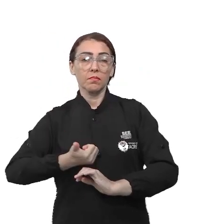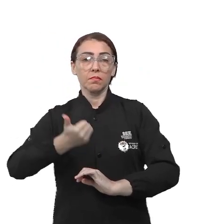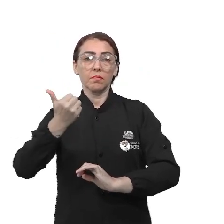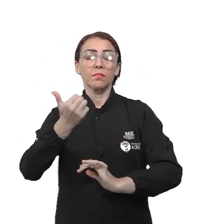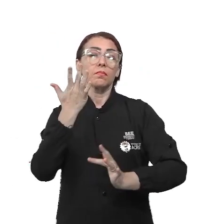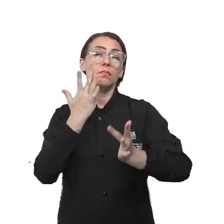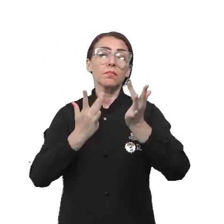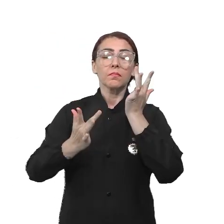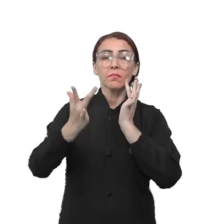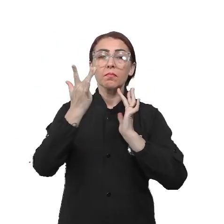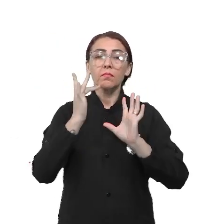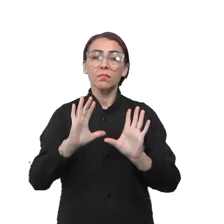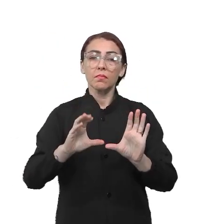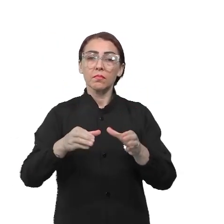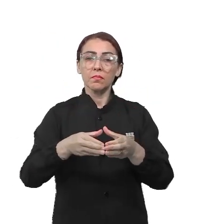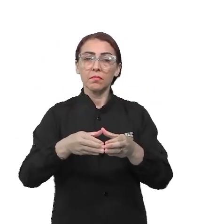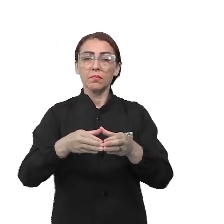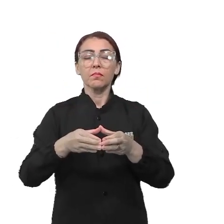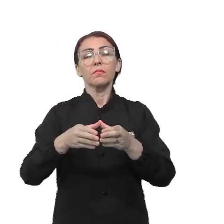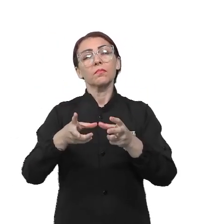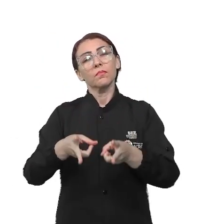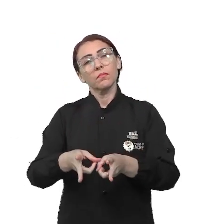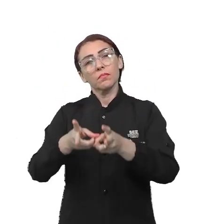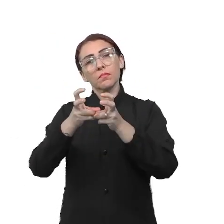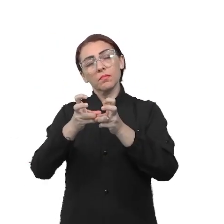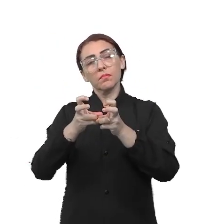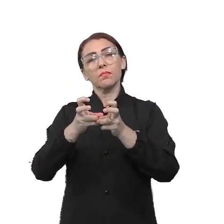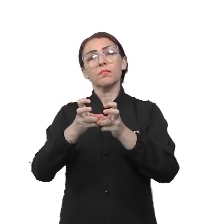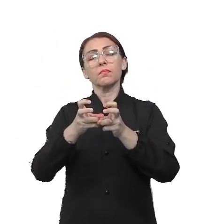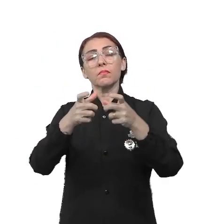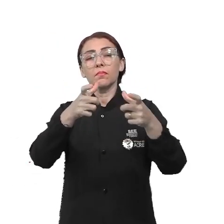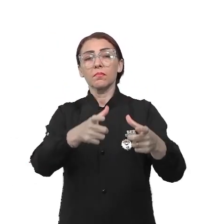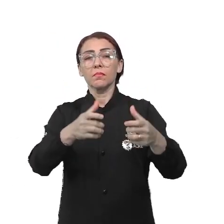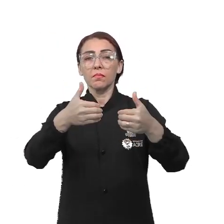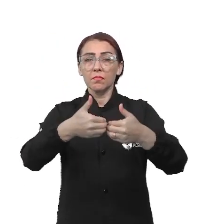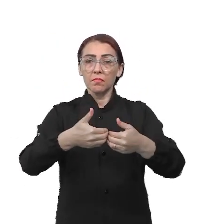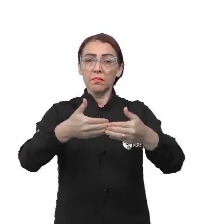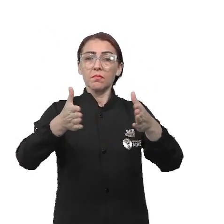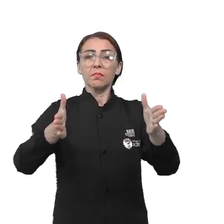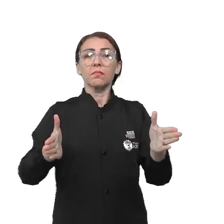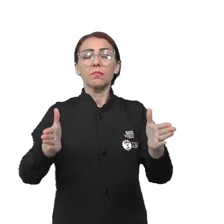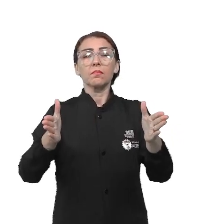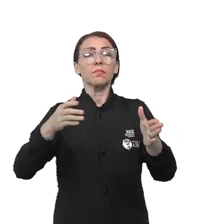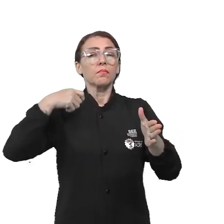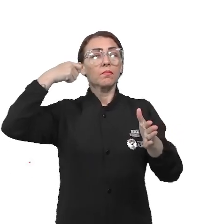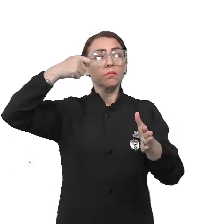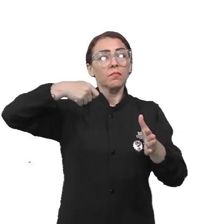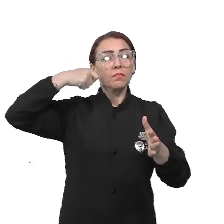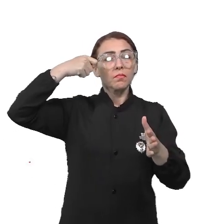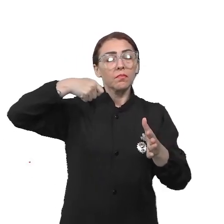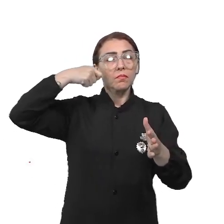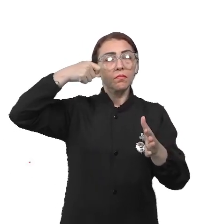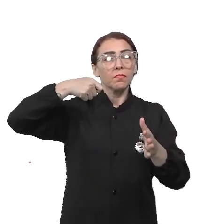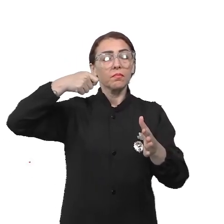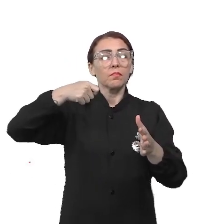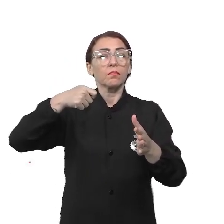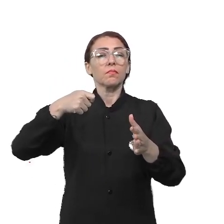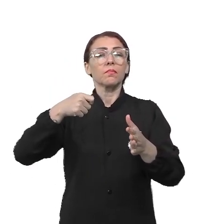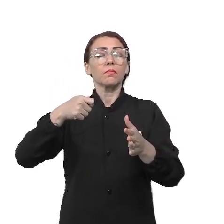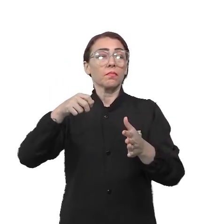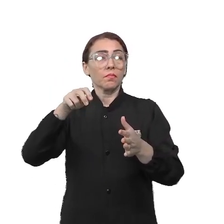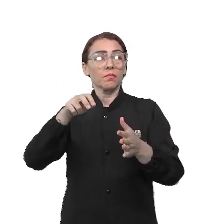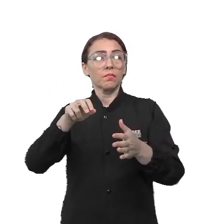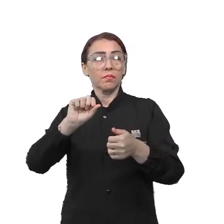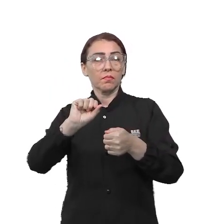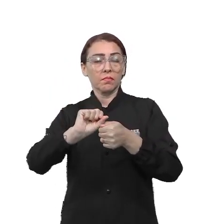peças teatrais, certo? A gente consegue observar que é um espaço aberto e onde os atores ficavam interpretando